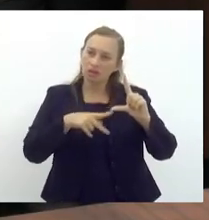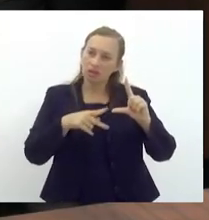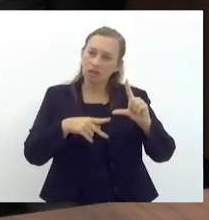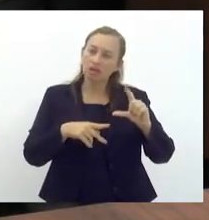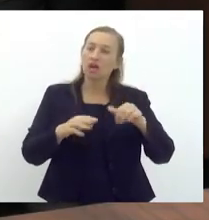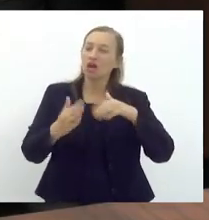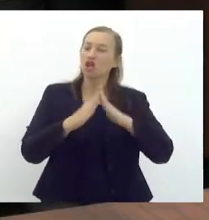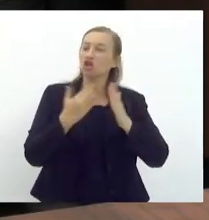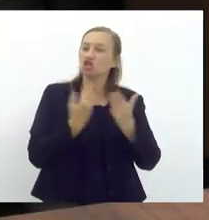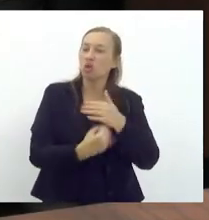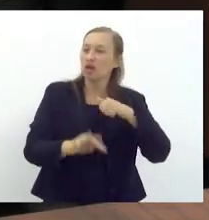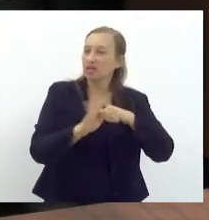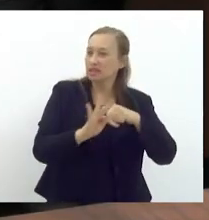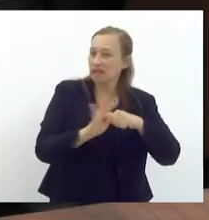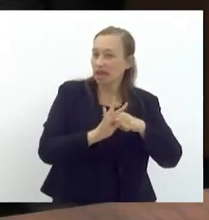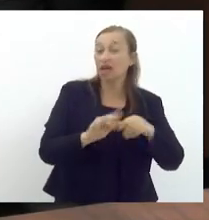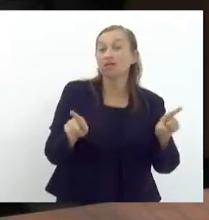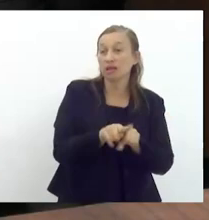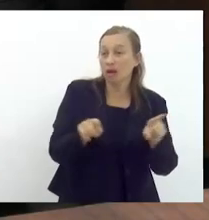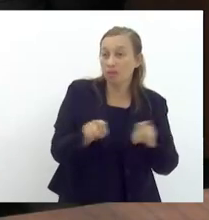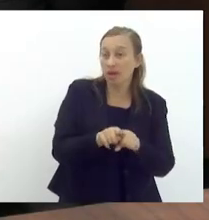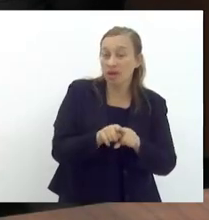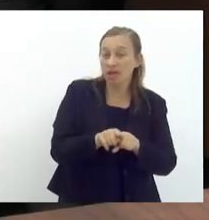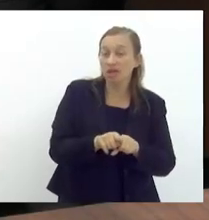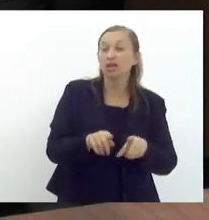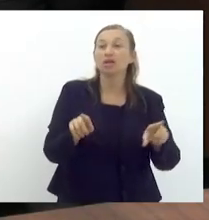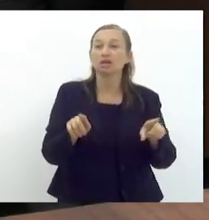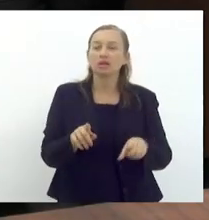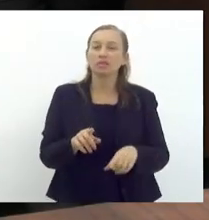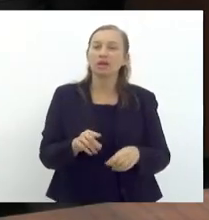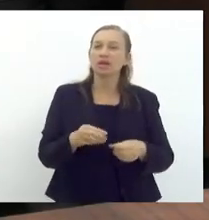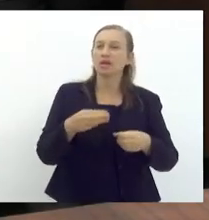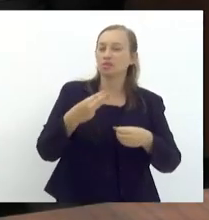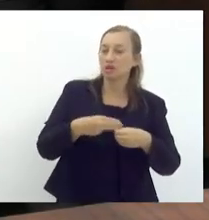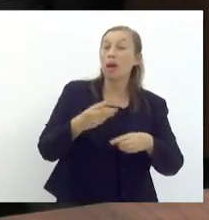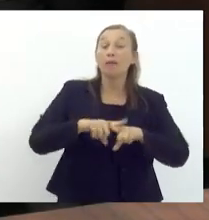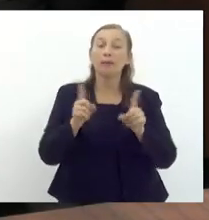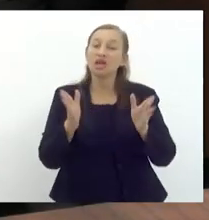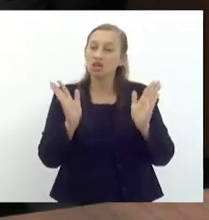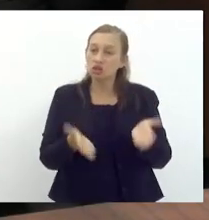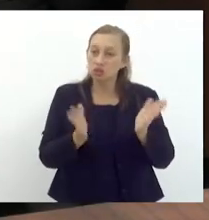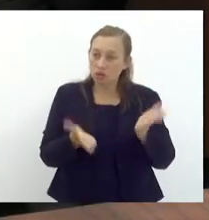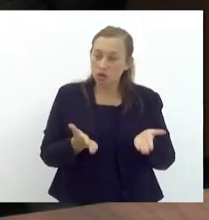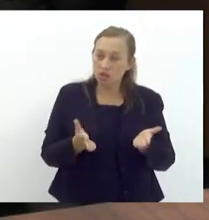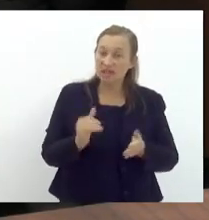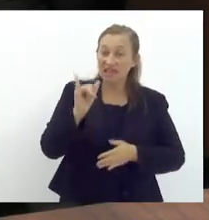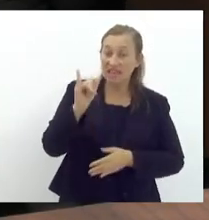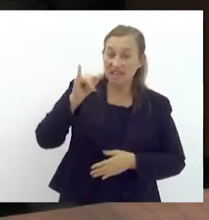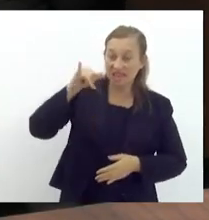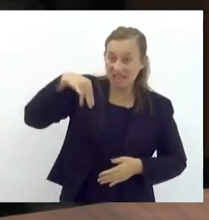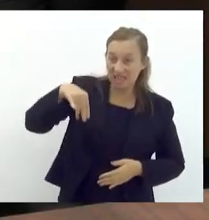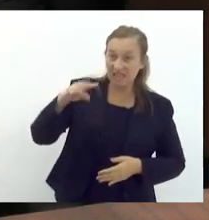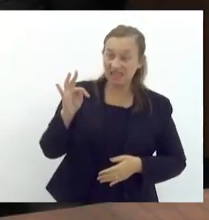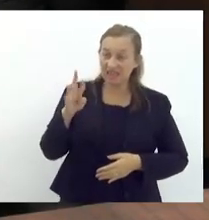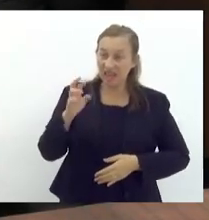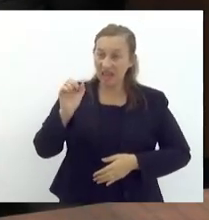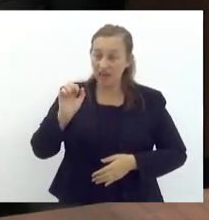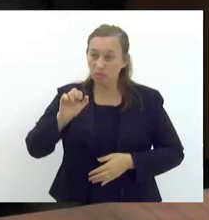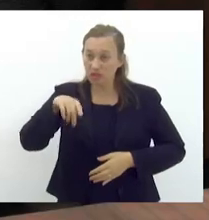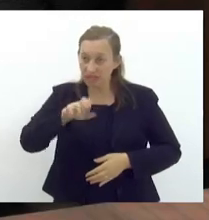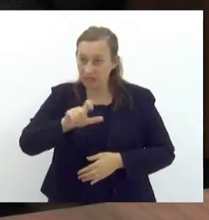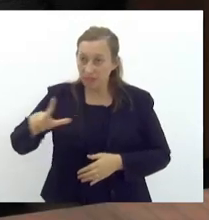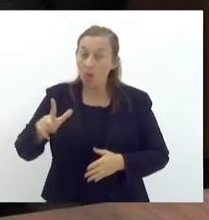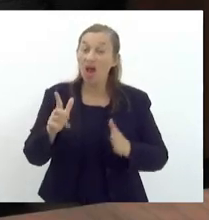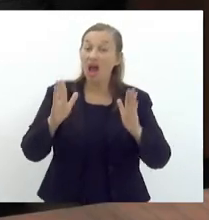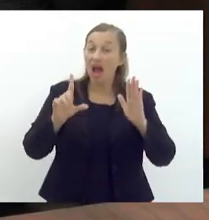subsequente seja também nas linhas municipais mas hoje nas linhas intermunicipais a lei tem vigor